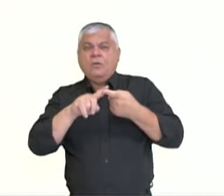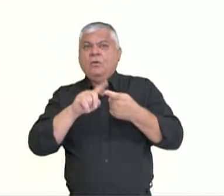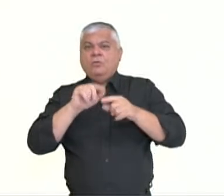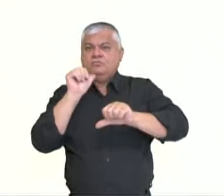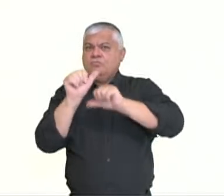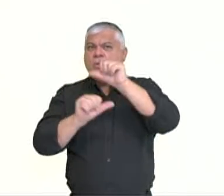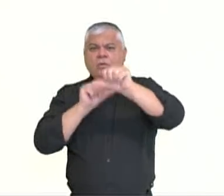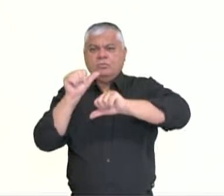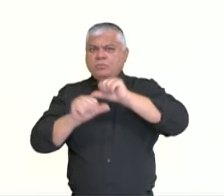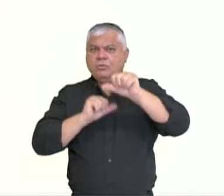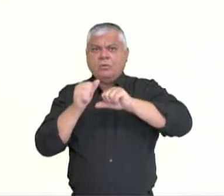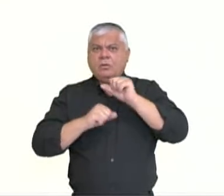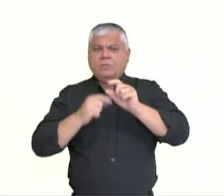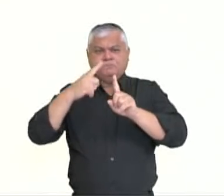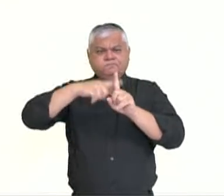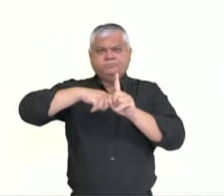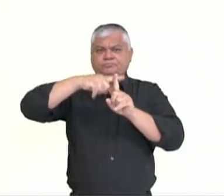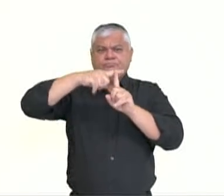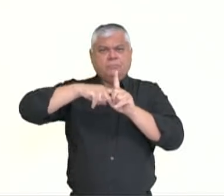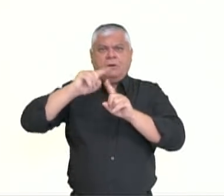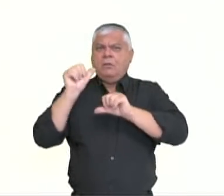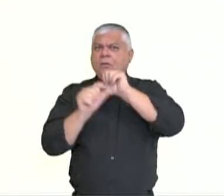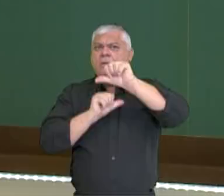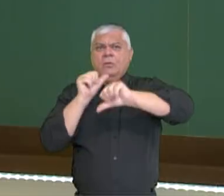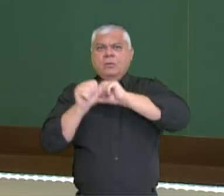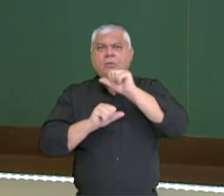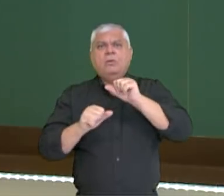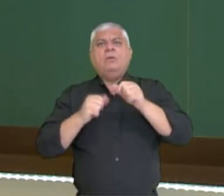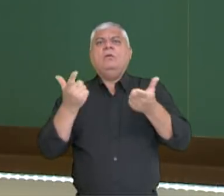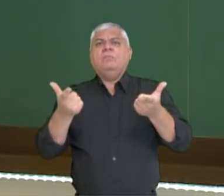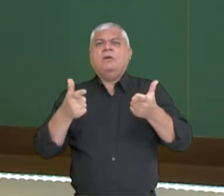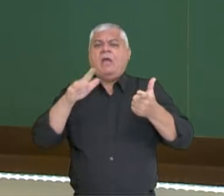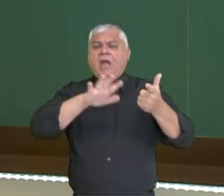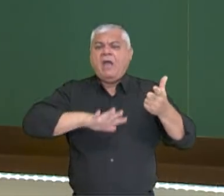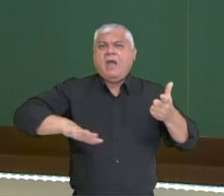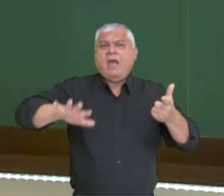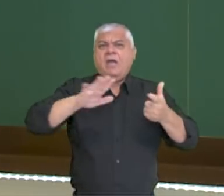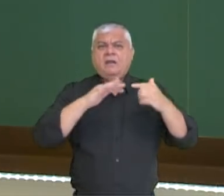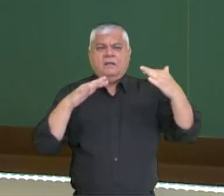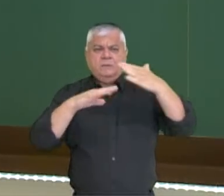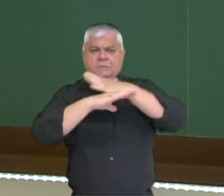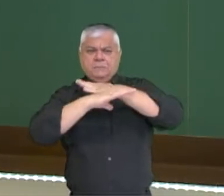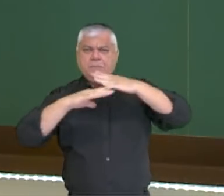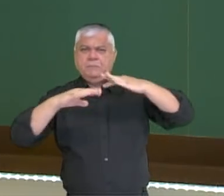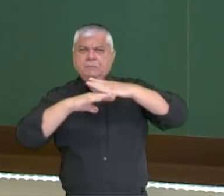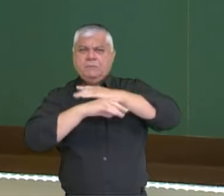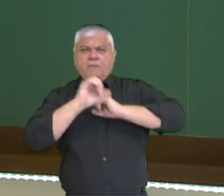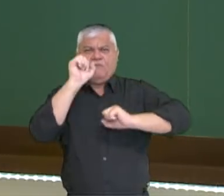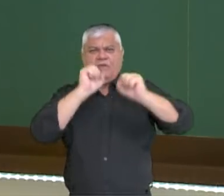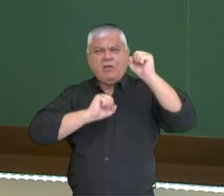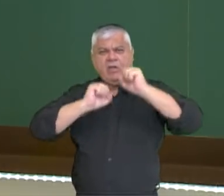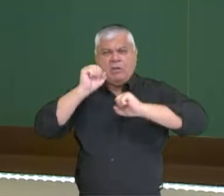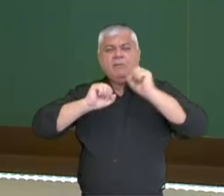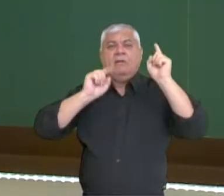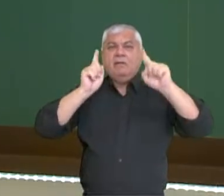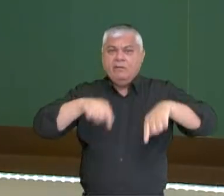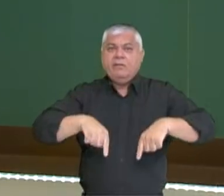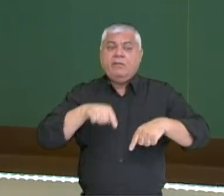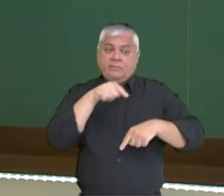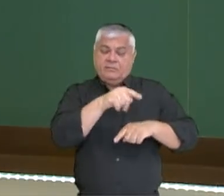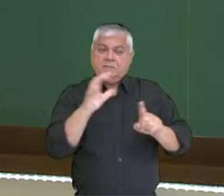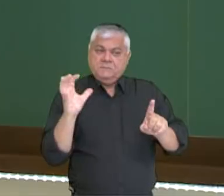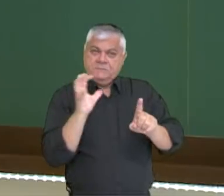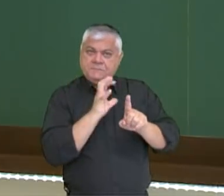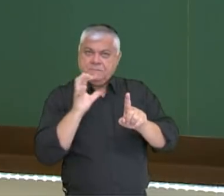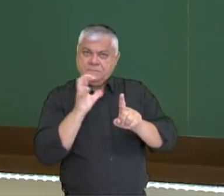e outros fatores que são específicos de áreas mais urbanizadas e mais industrializadas. São fatores, então, ali